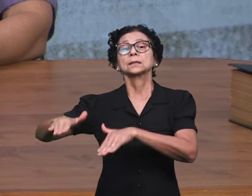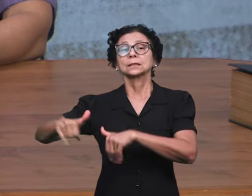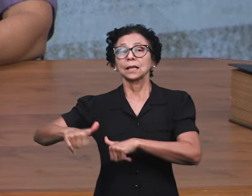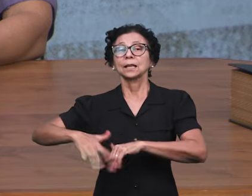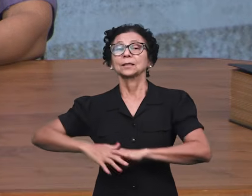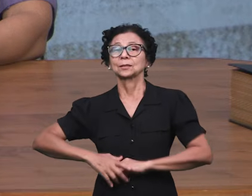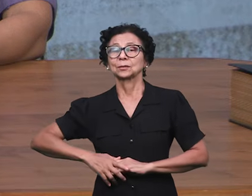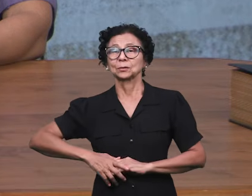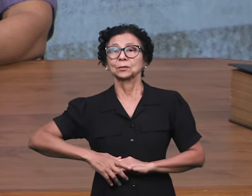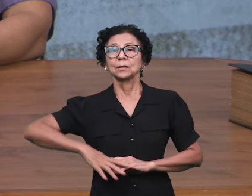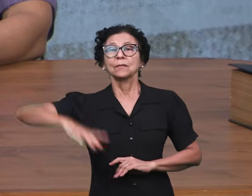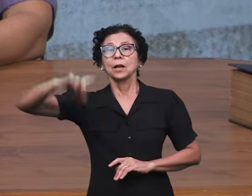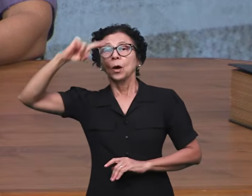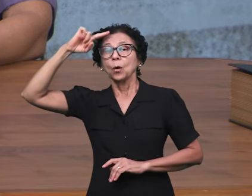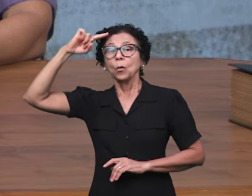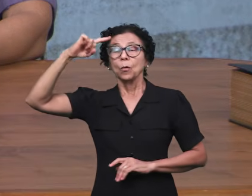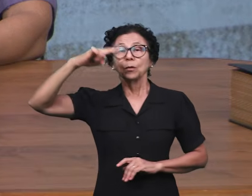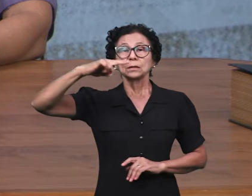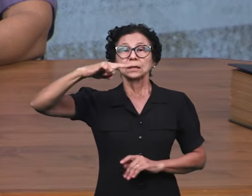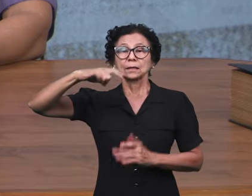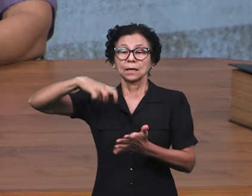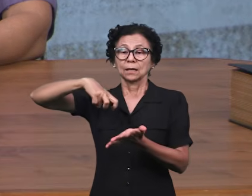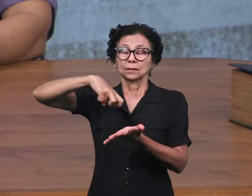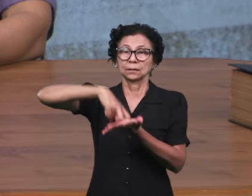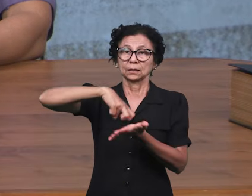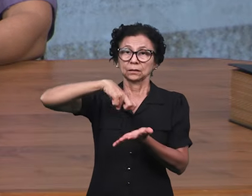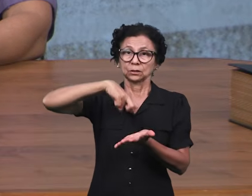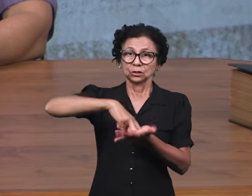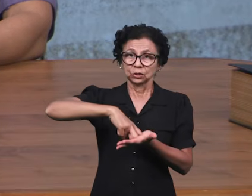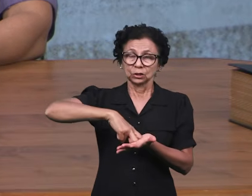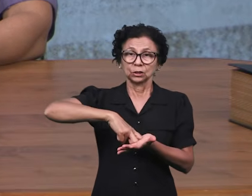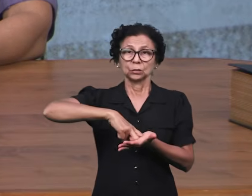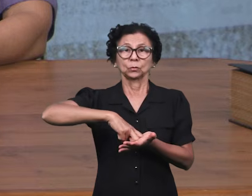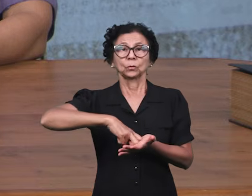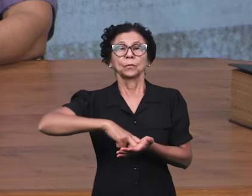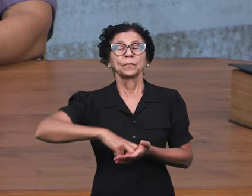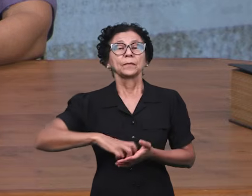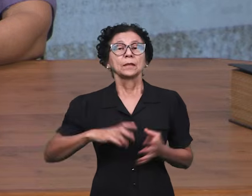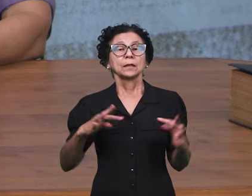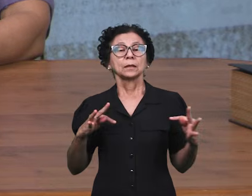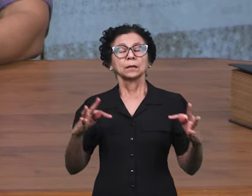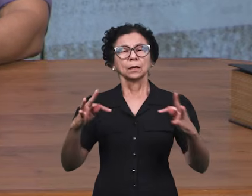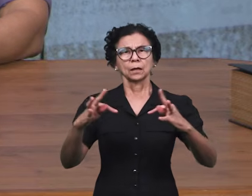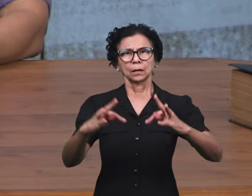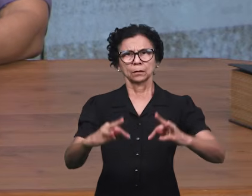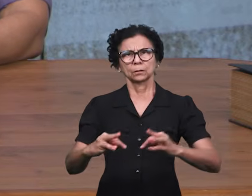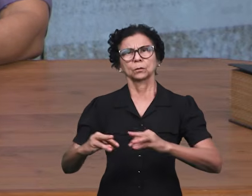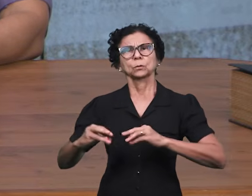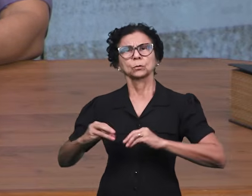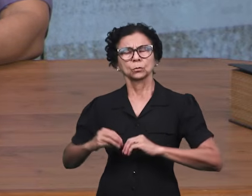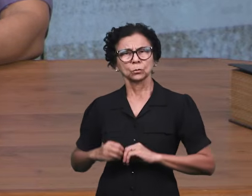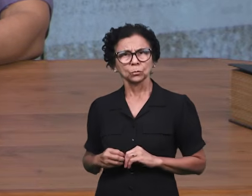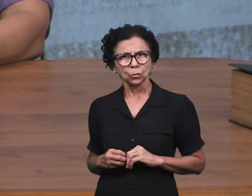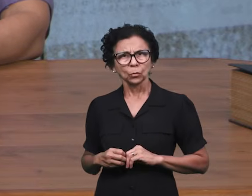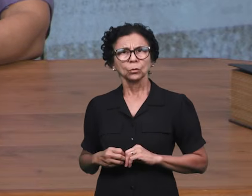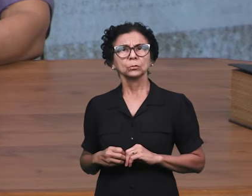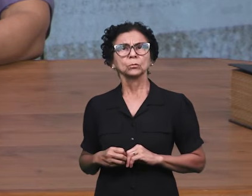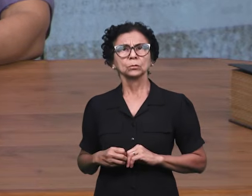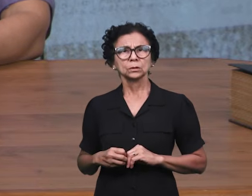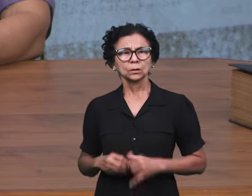definhar os que entre eles são gordos, e debaixo da sua glória ateará um